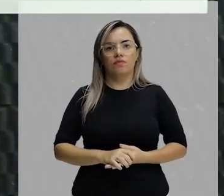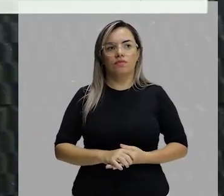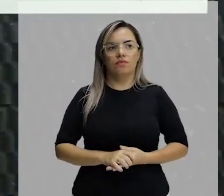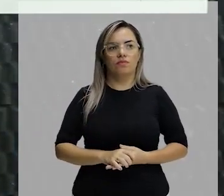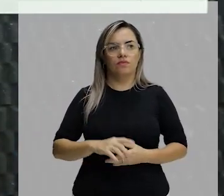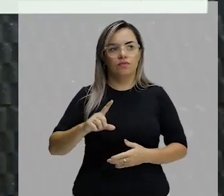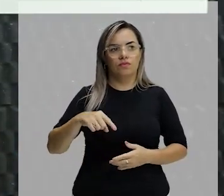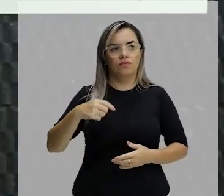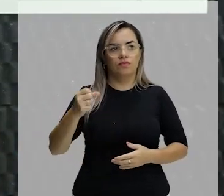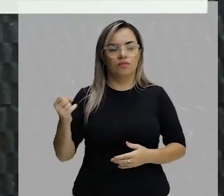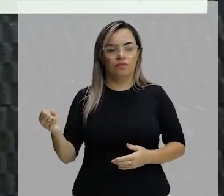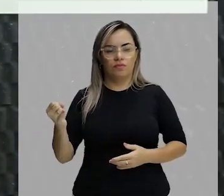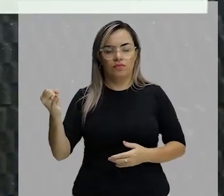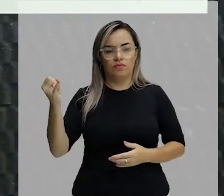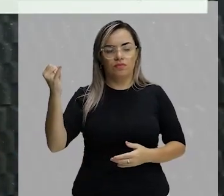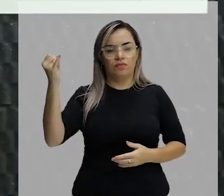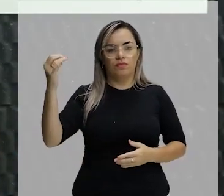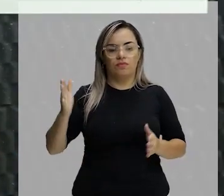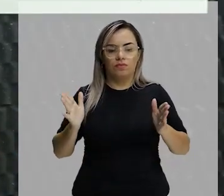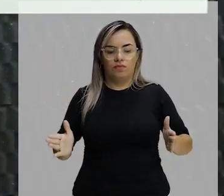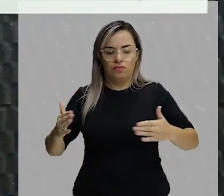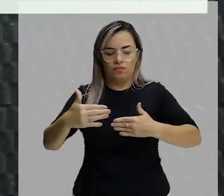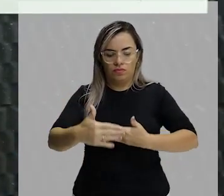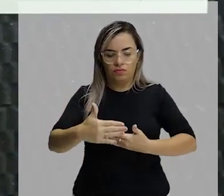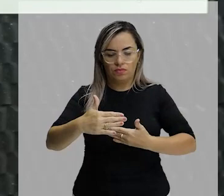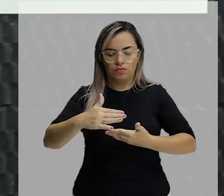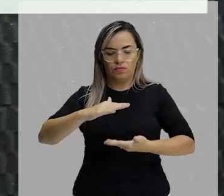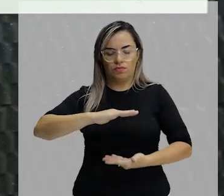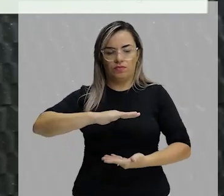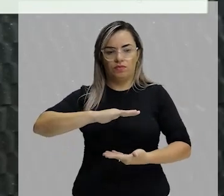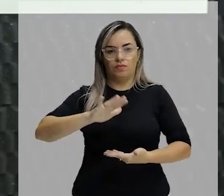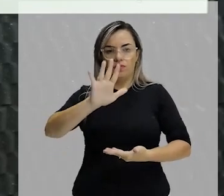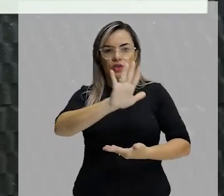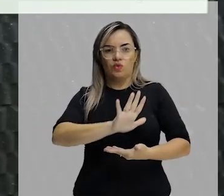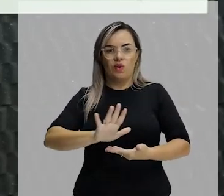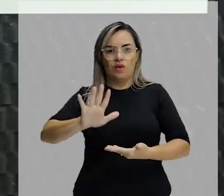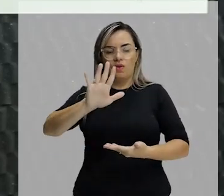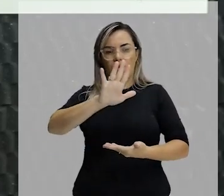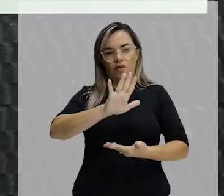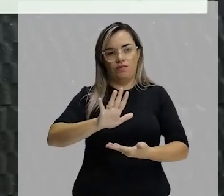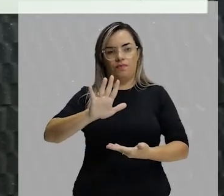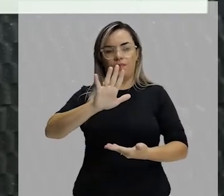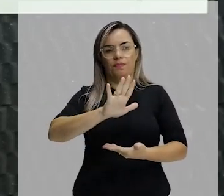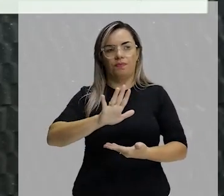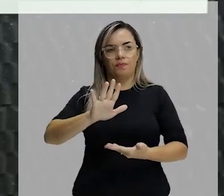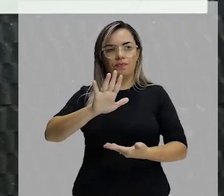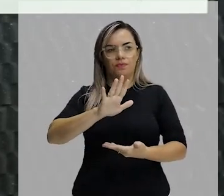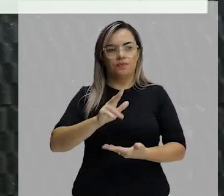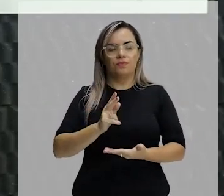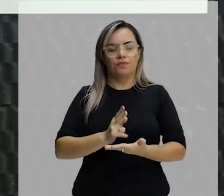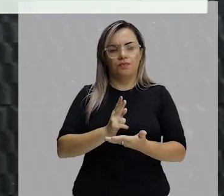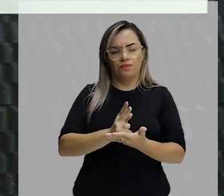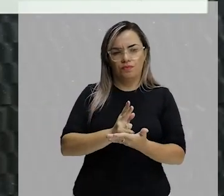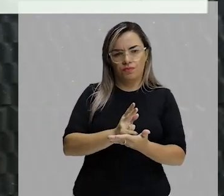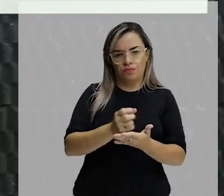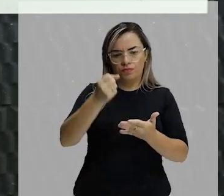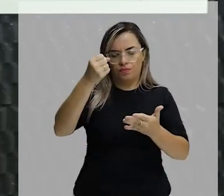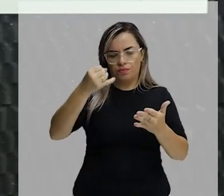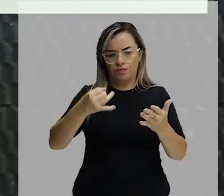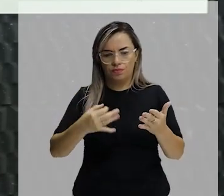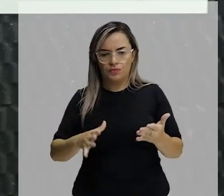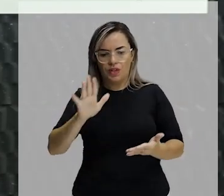grandeza importante, turma, no cálculo do cubo, que é a sua área. Tá? Eu sempre, toda vez que eu falo de área e falo